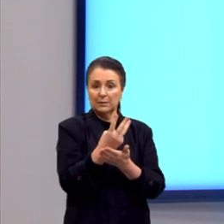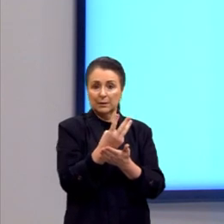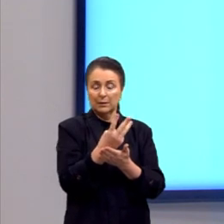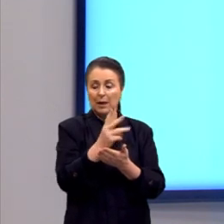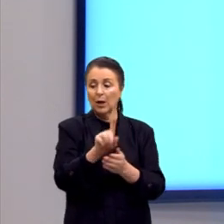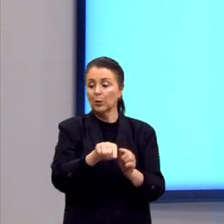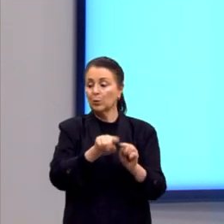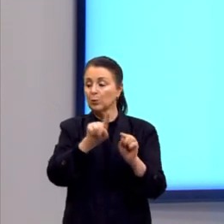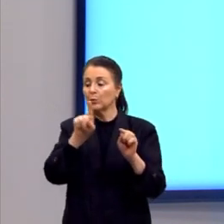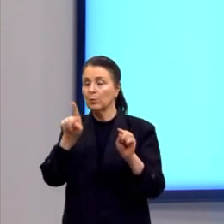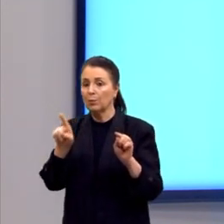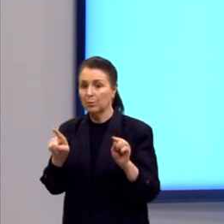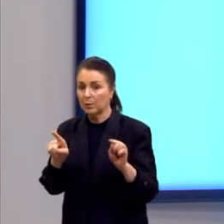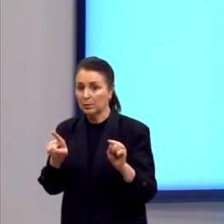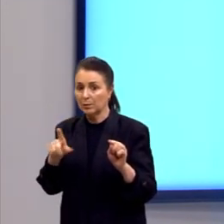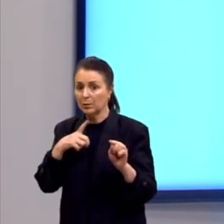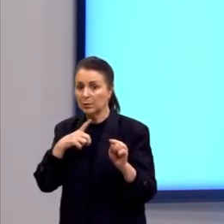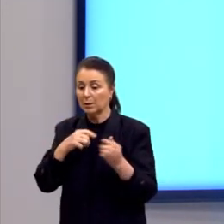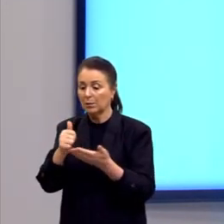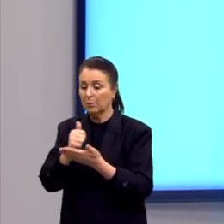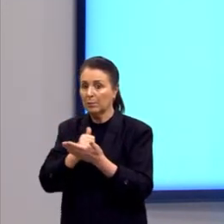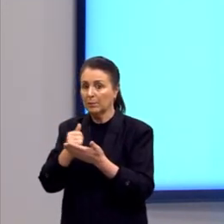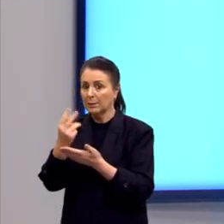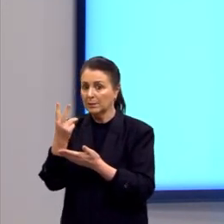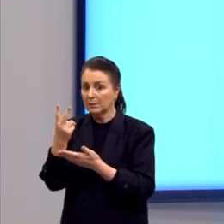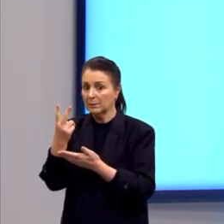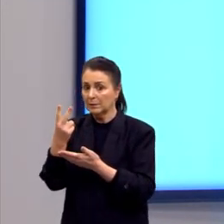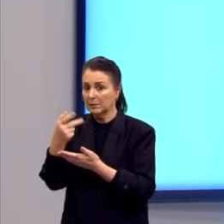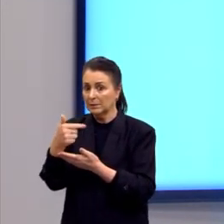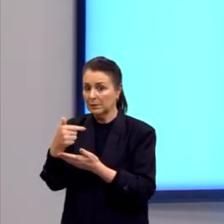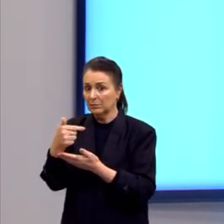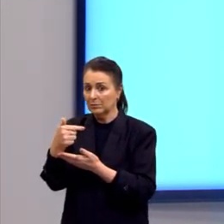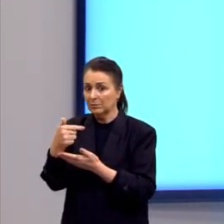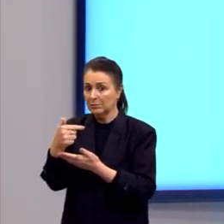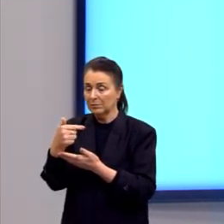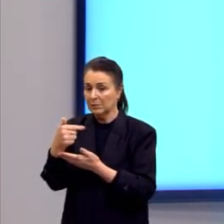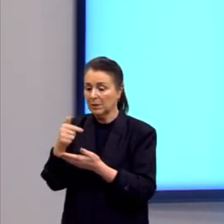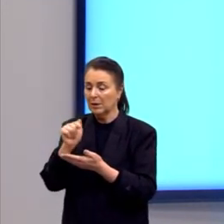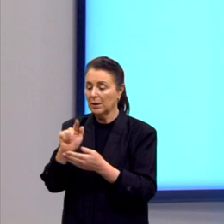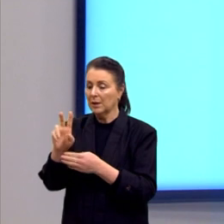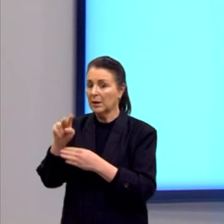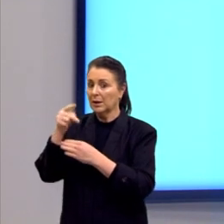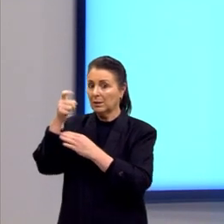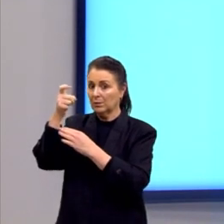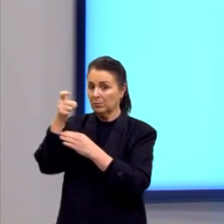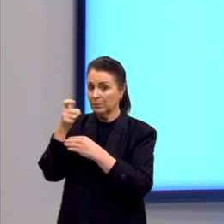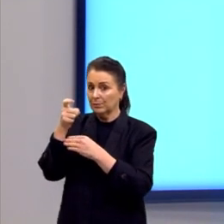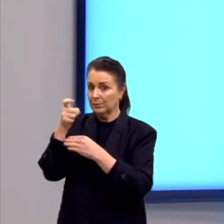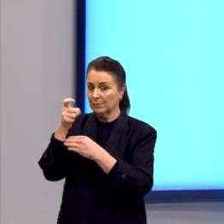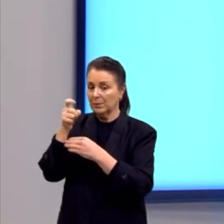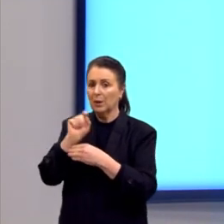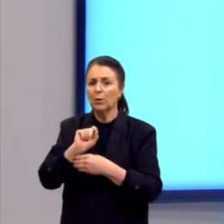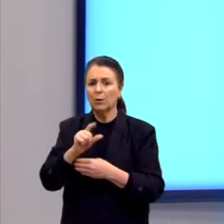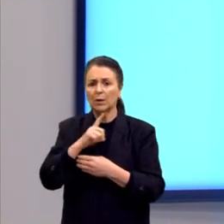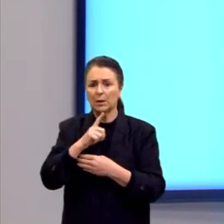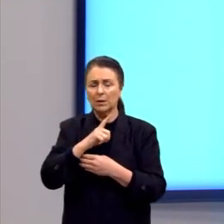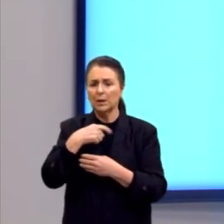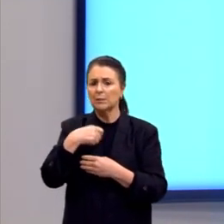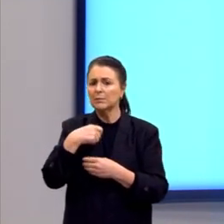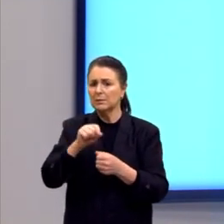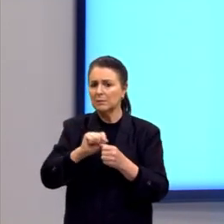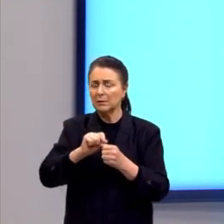segundo lado da Igualdade nós teremos ali uma base 27 né porque é 27 elevado a x o que que nós